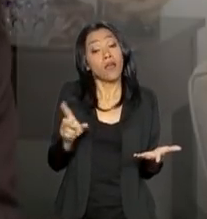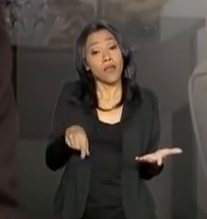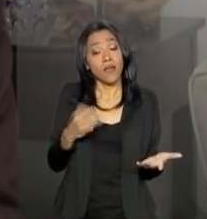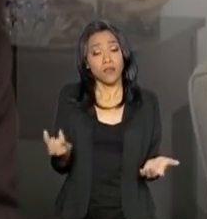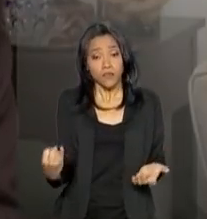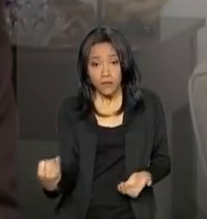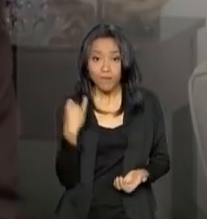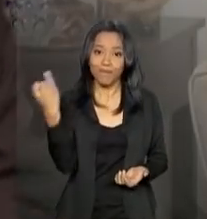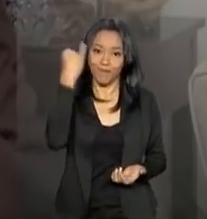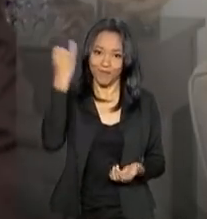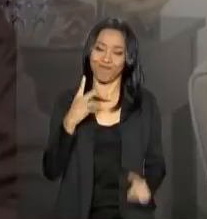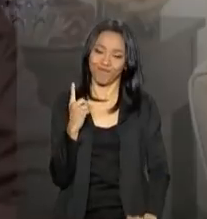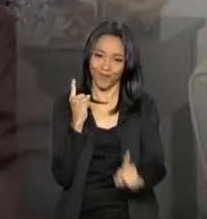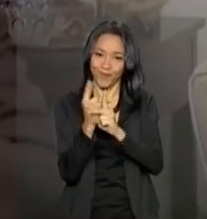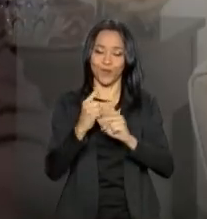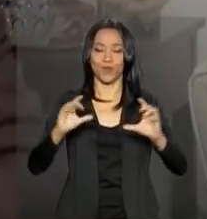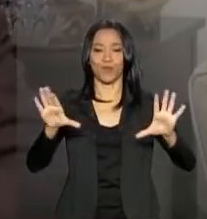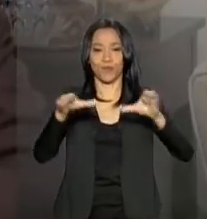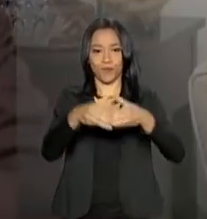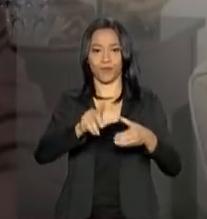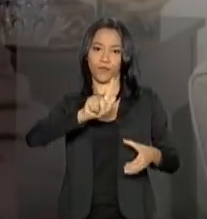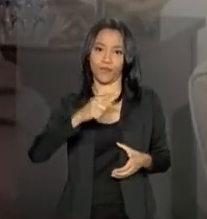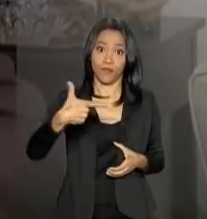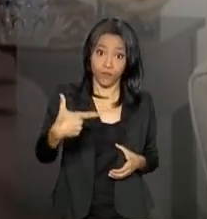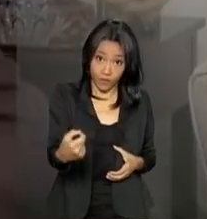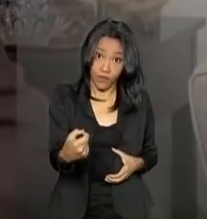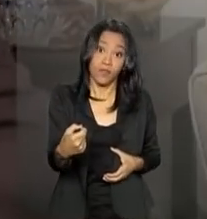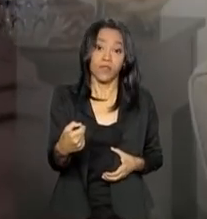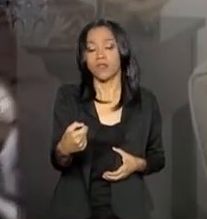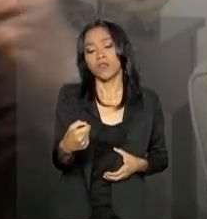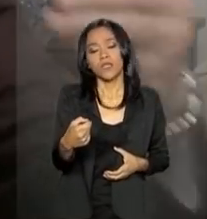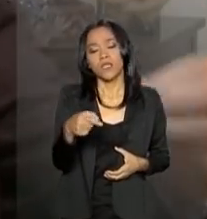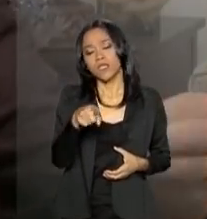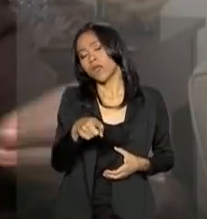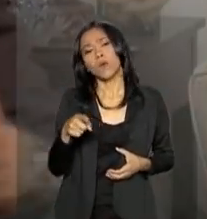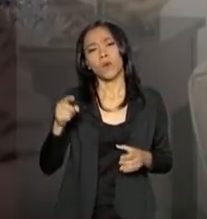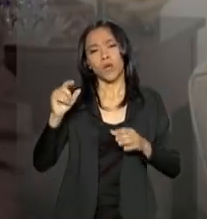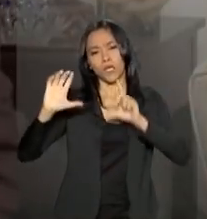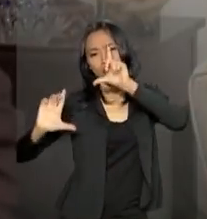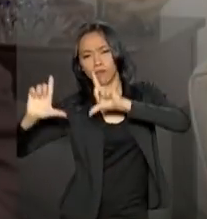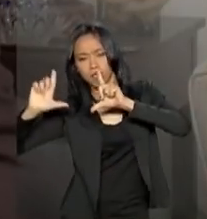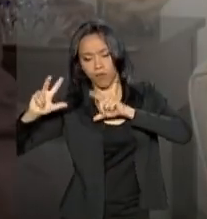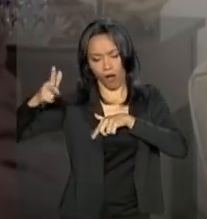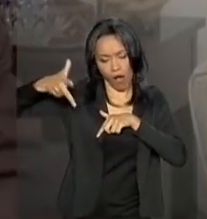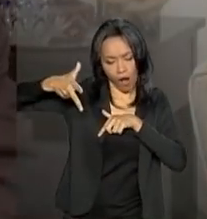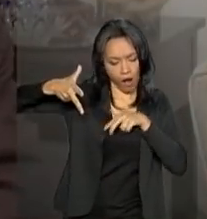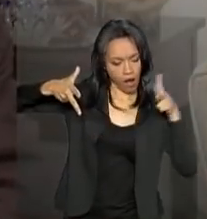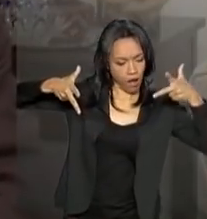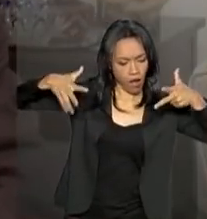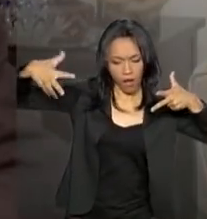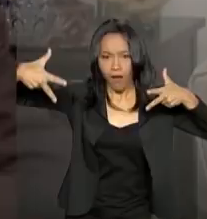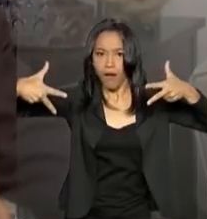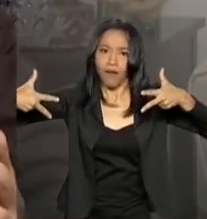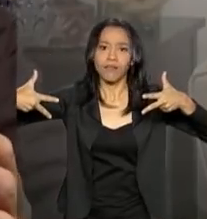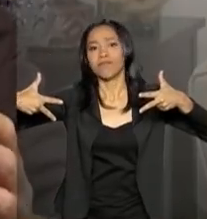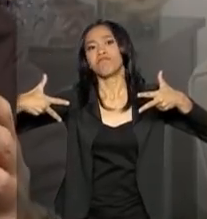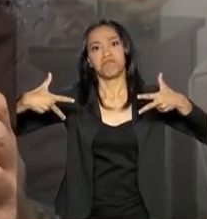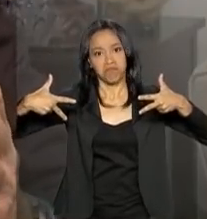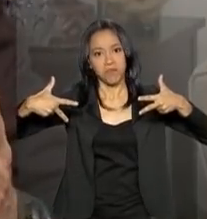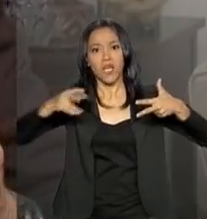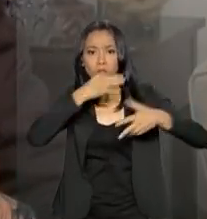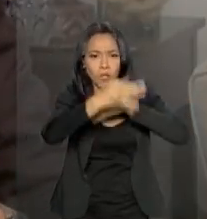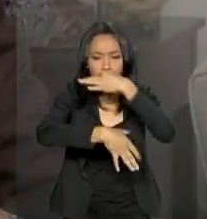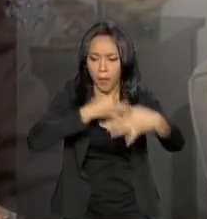importante no G20 é que é o foco como como eu disse quer dizer a mídia internacional repercute as opiniões são colocadas e